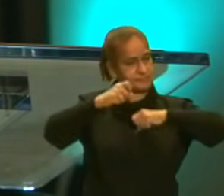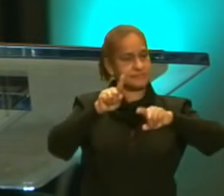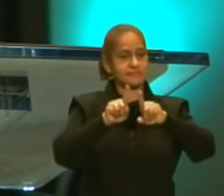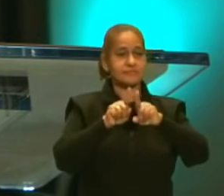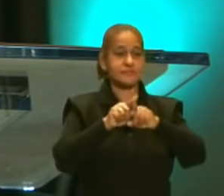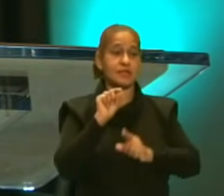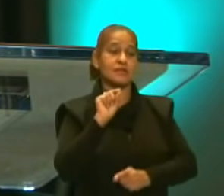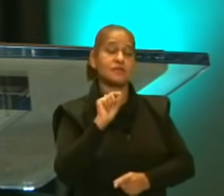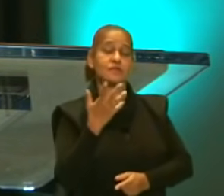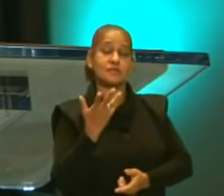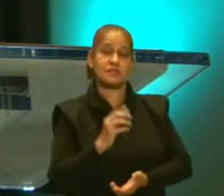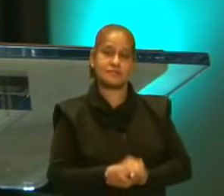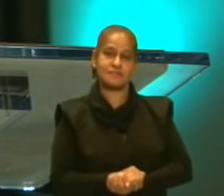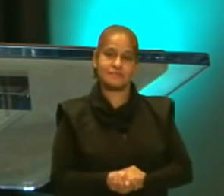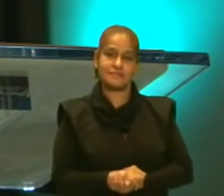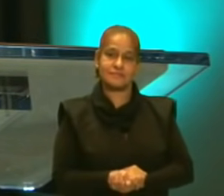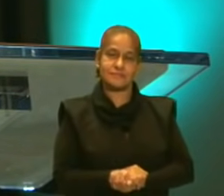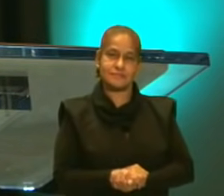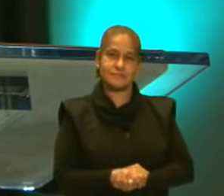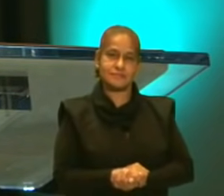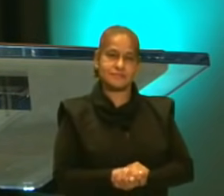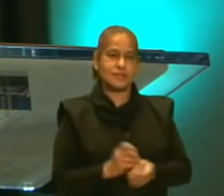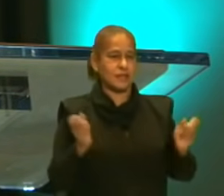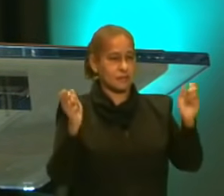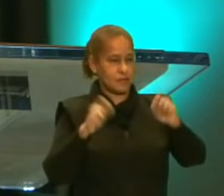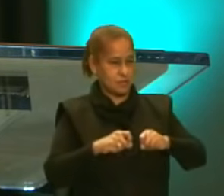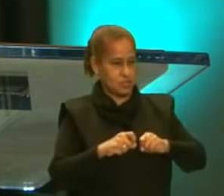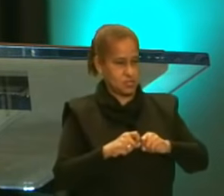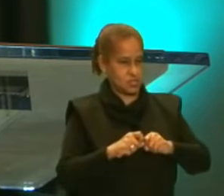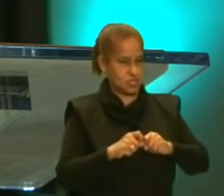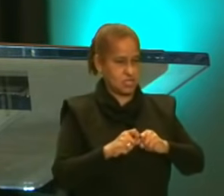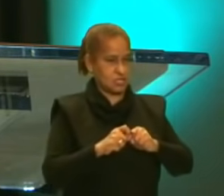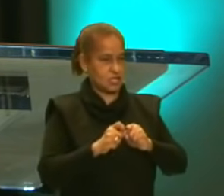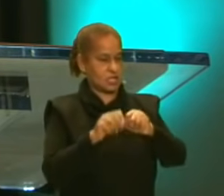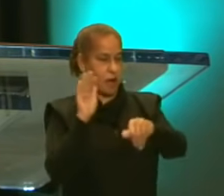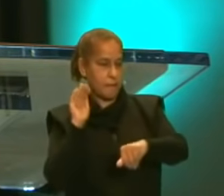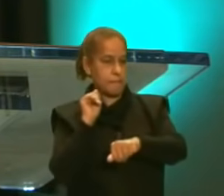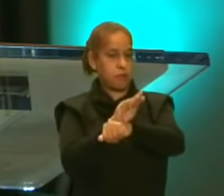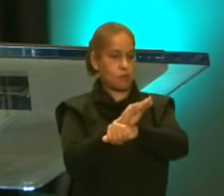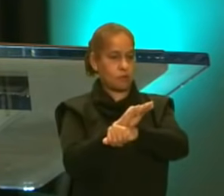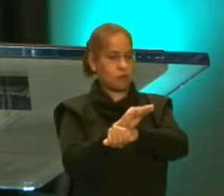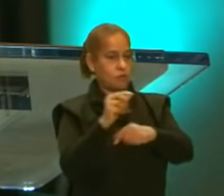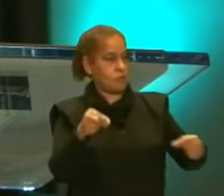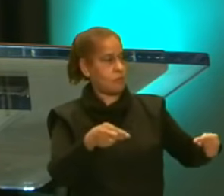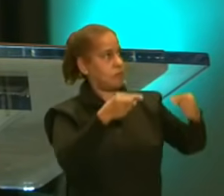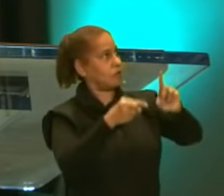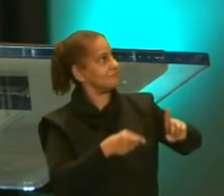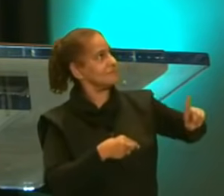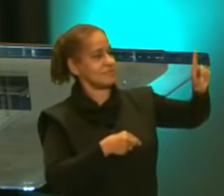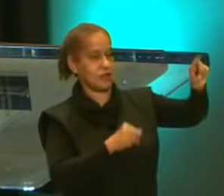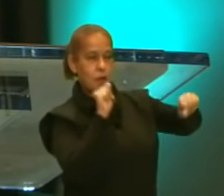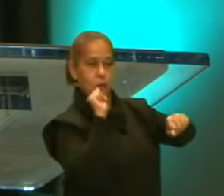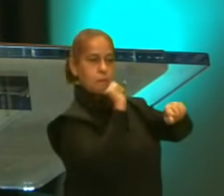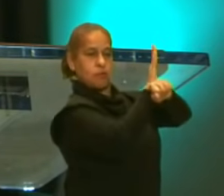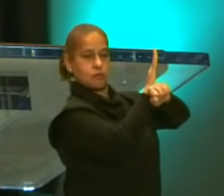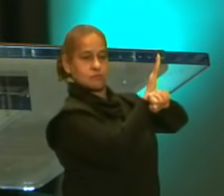é permitir que a rebeldia contra Deus, ela